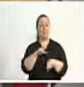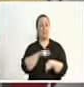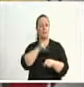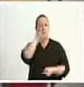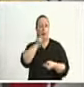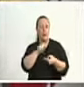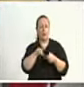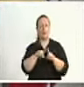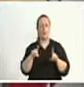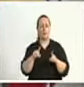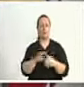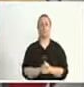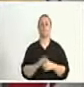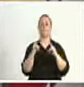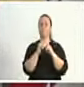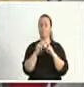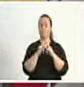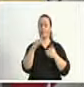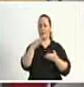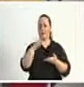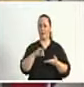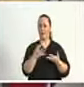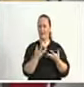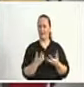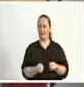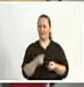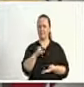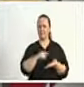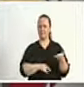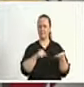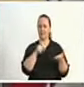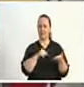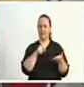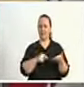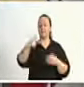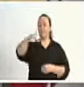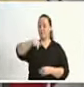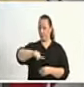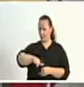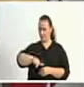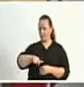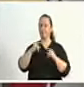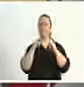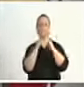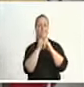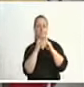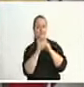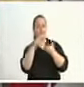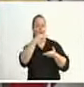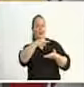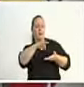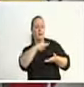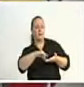lá. As entidades que assinam esse documento, repito, as entidades que assinam